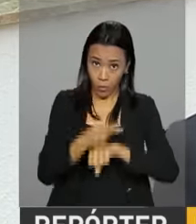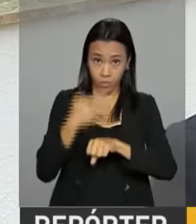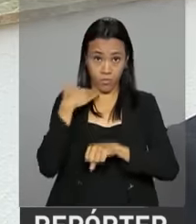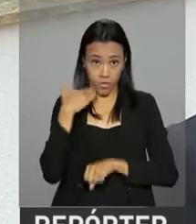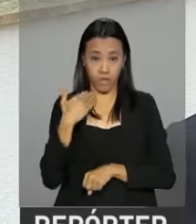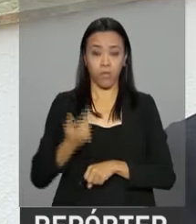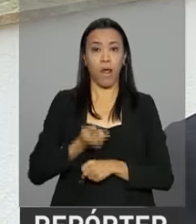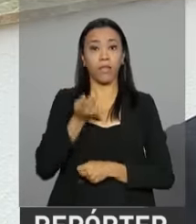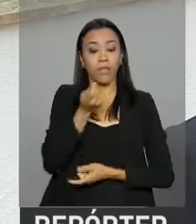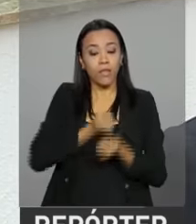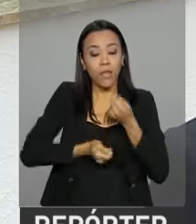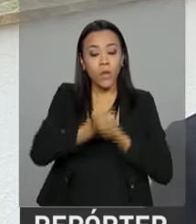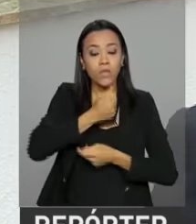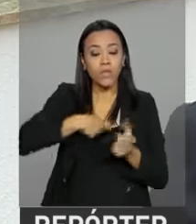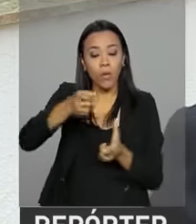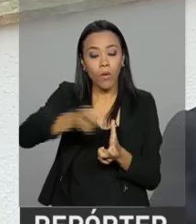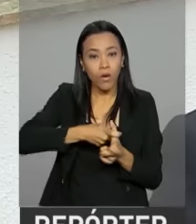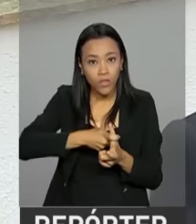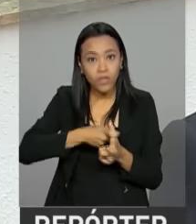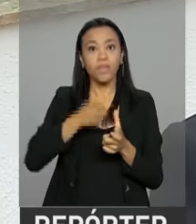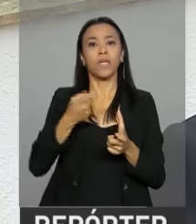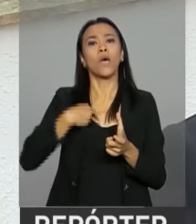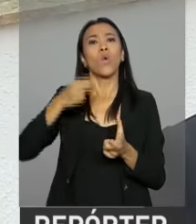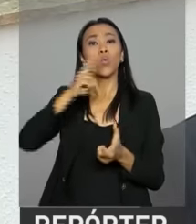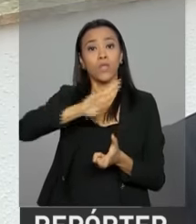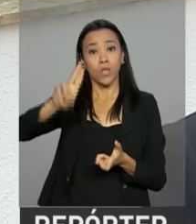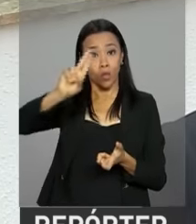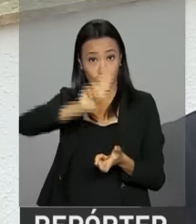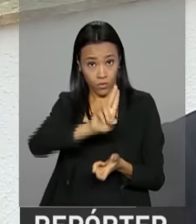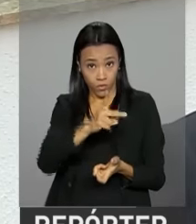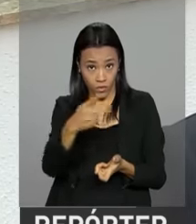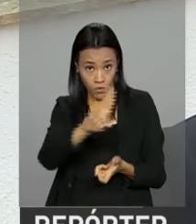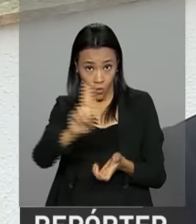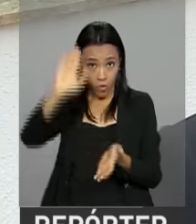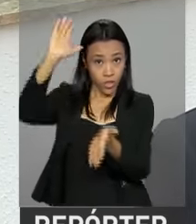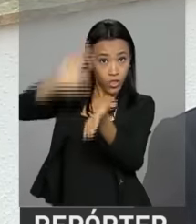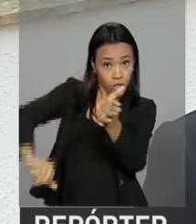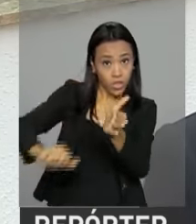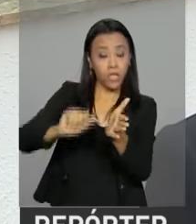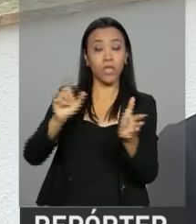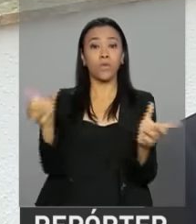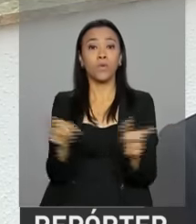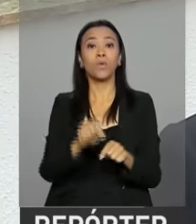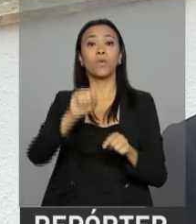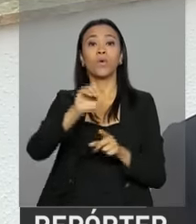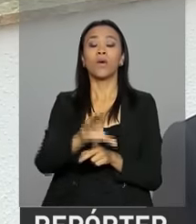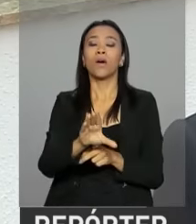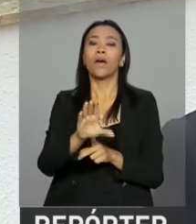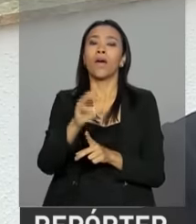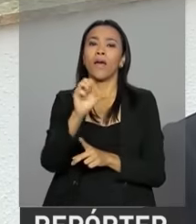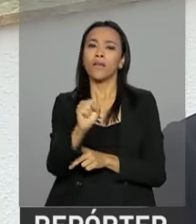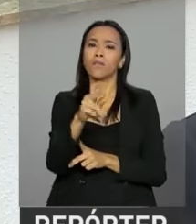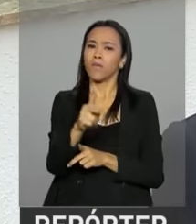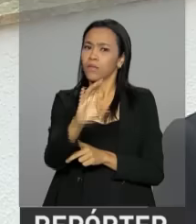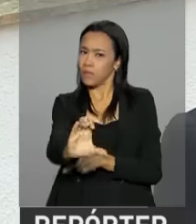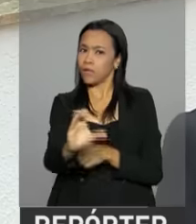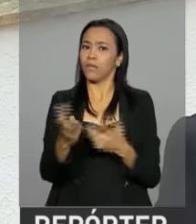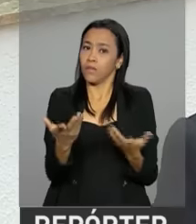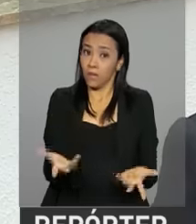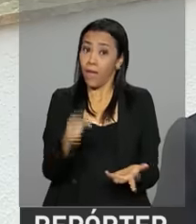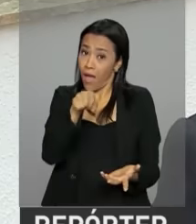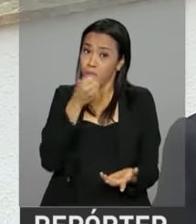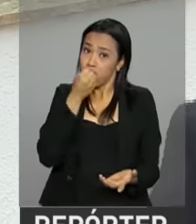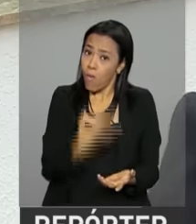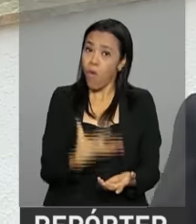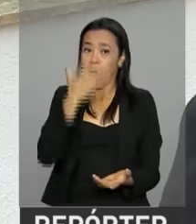é retirado do SPC e Serasa ele retorna a ter crédito no sistema financeiro e nas lojas como como um todo então isso realmente é